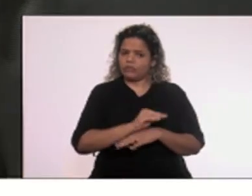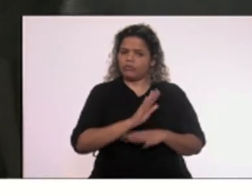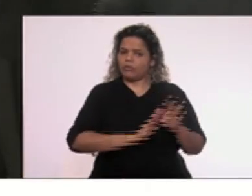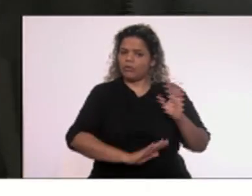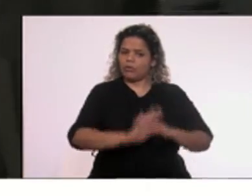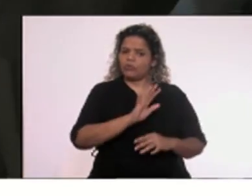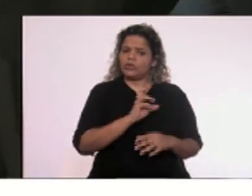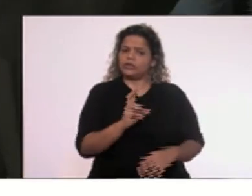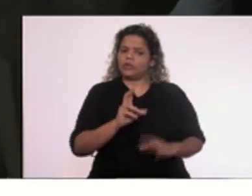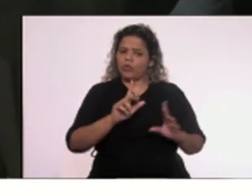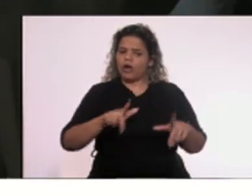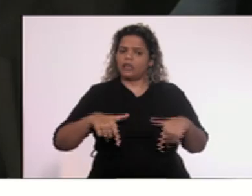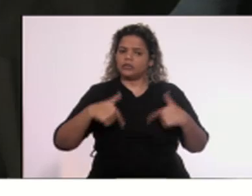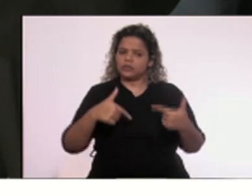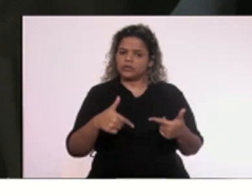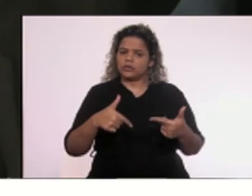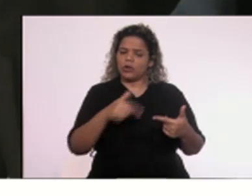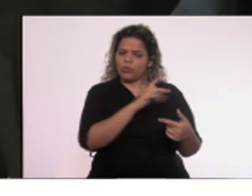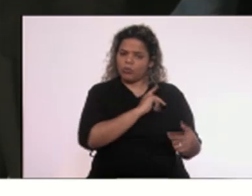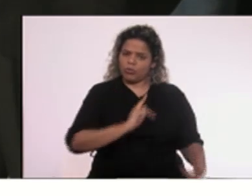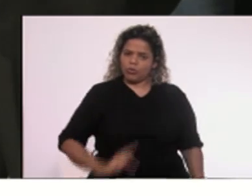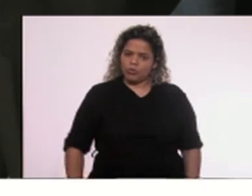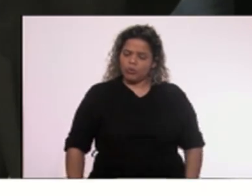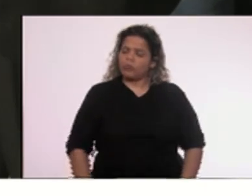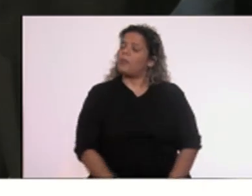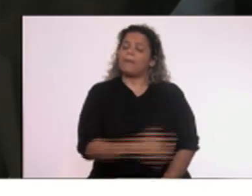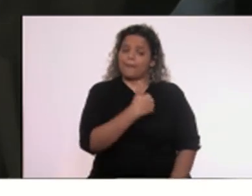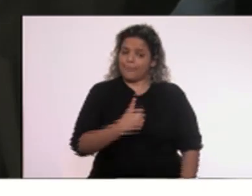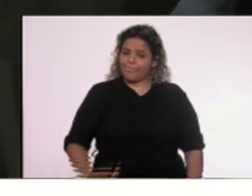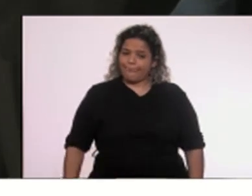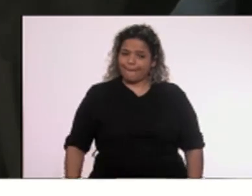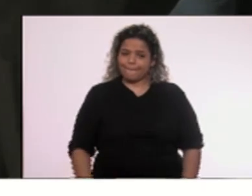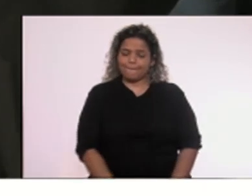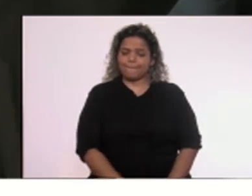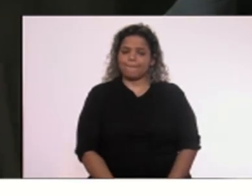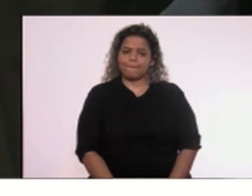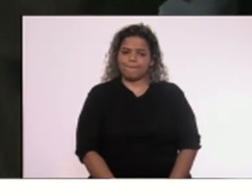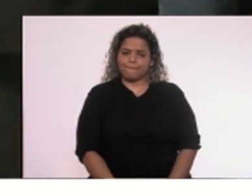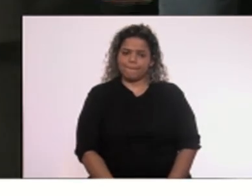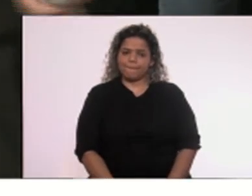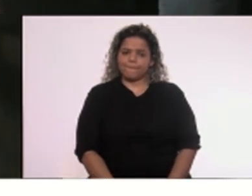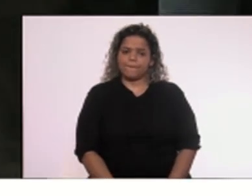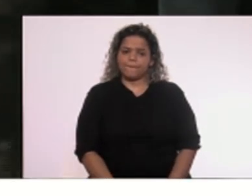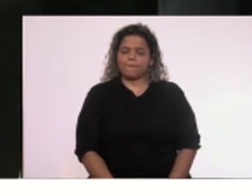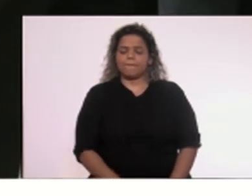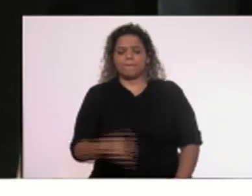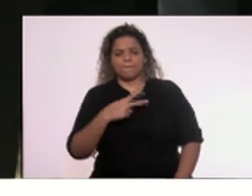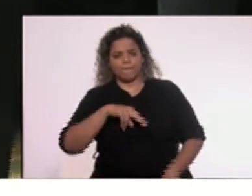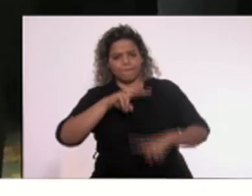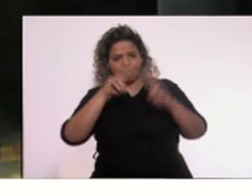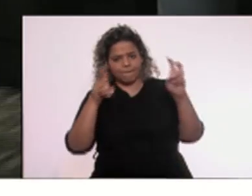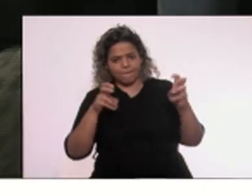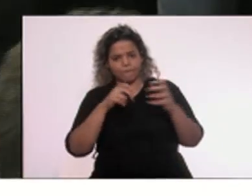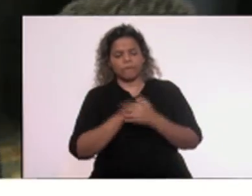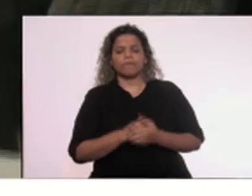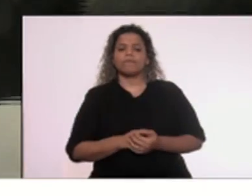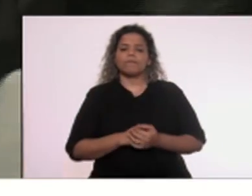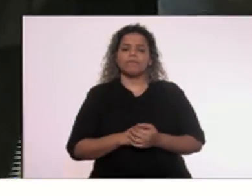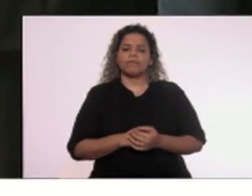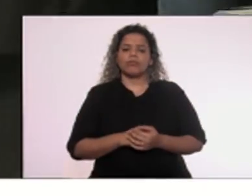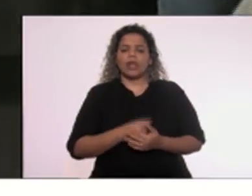das 5 ações civis públicas que dizem respeito